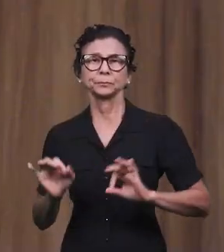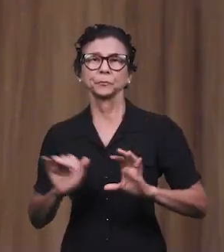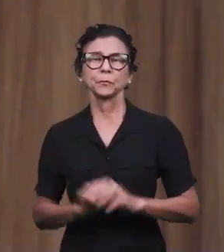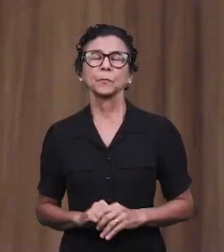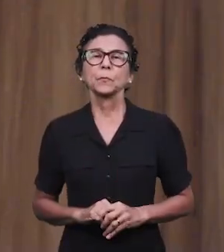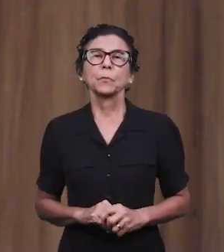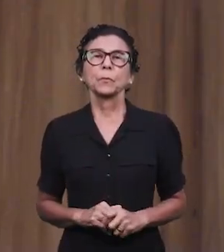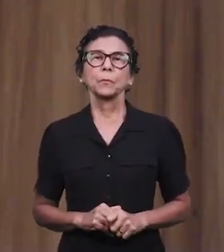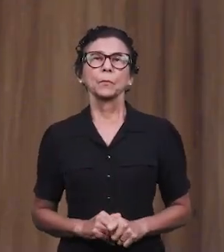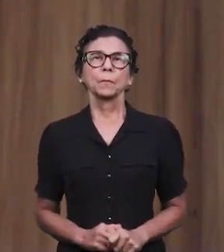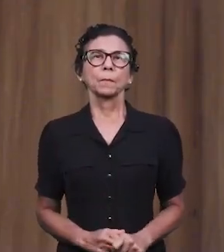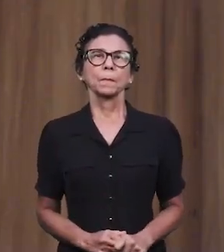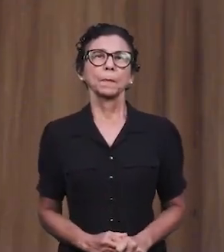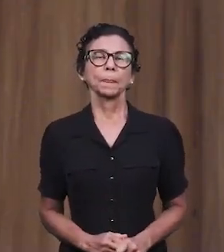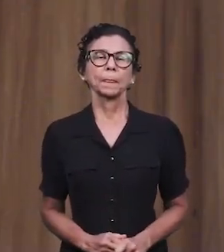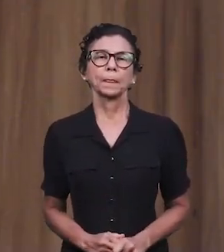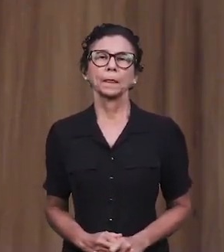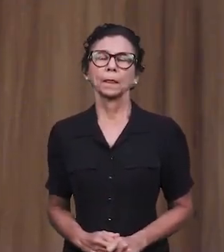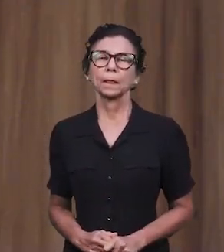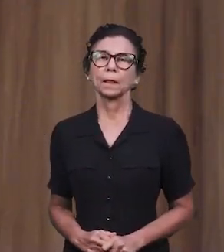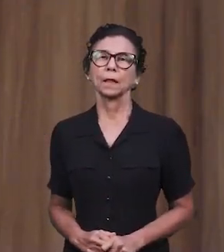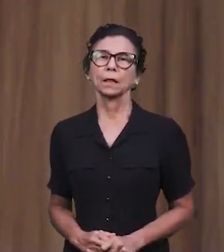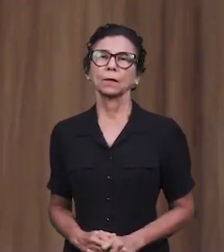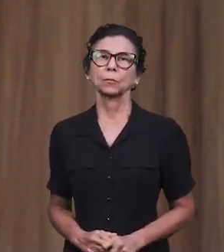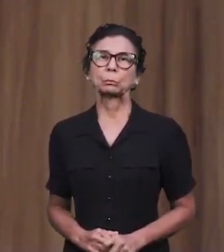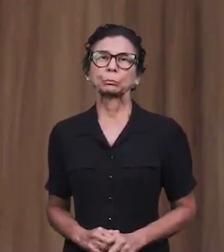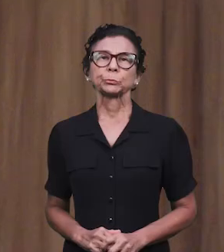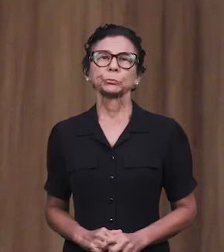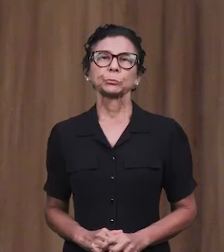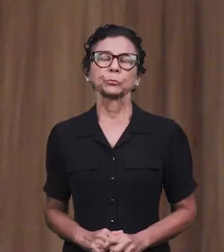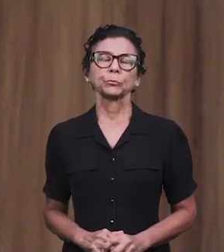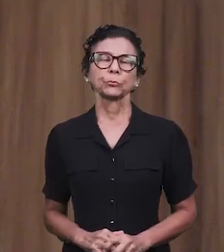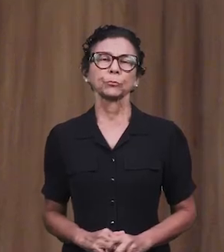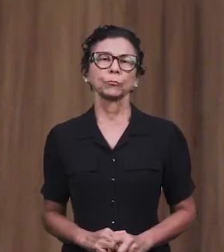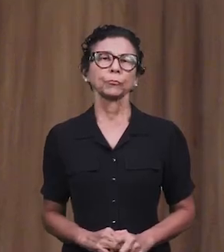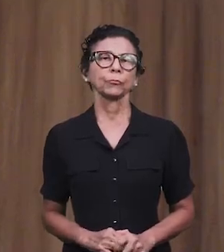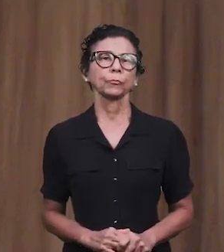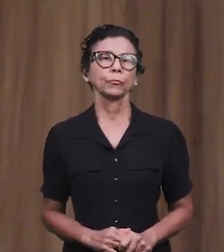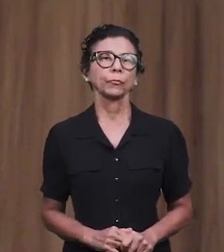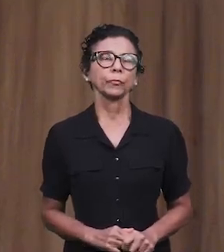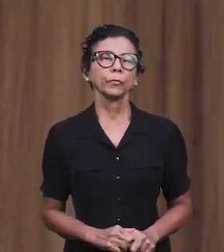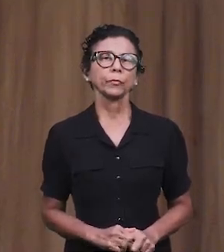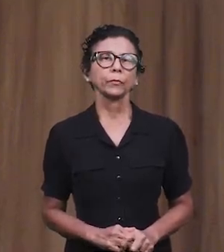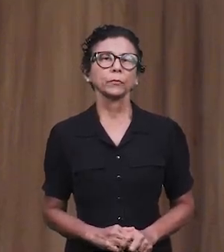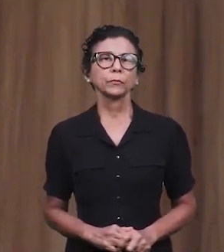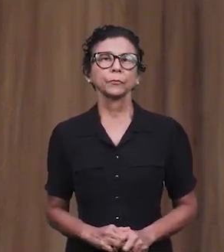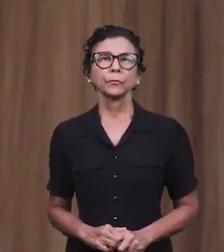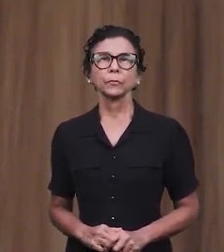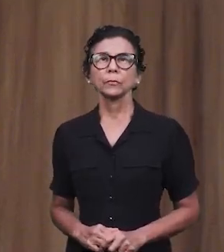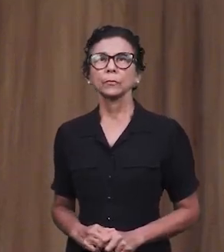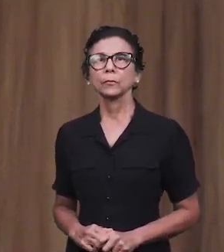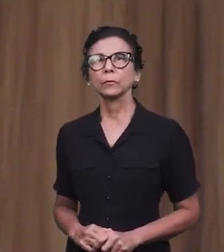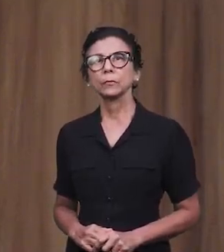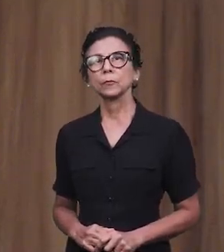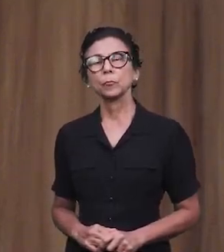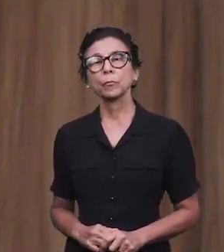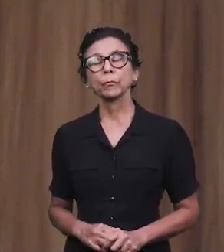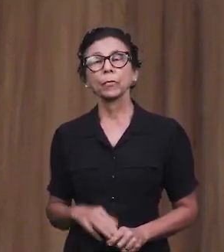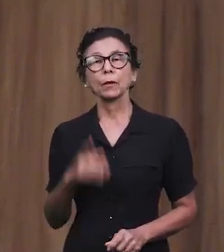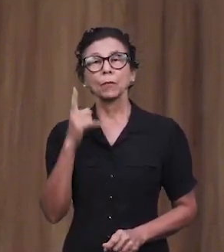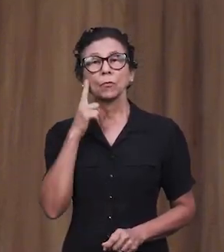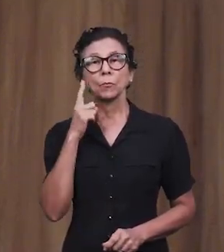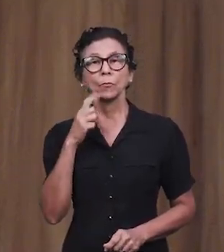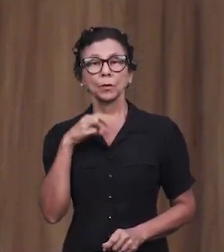Hoje, cabe a nós escrevermos com mais detalhes sobre o Evangelho